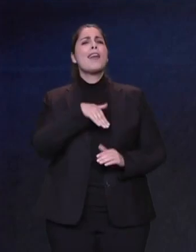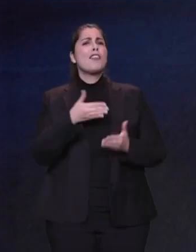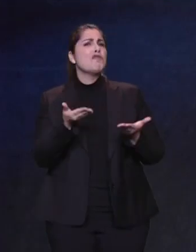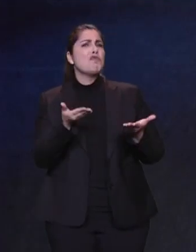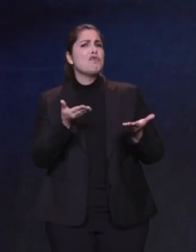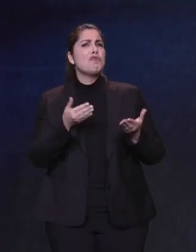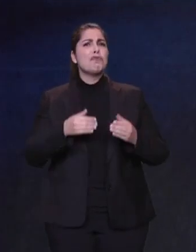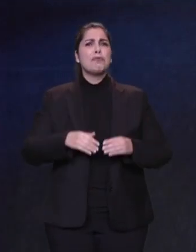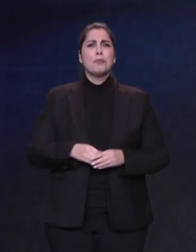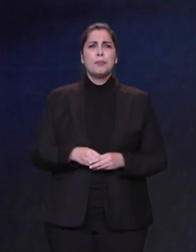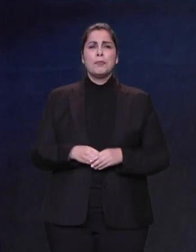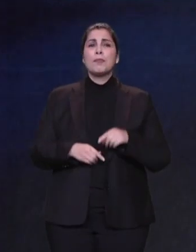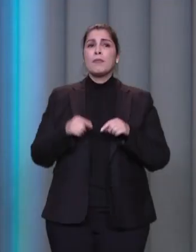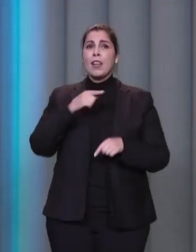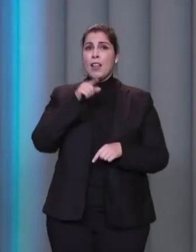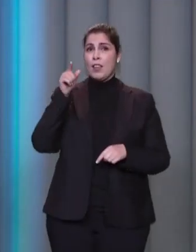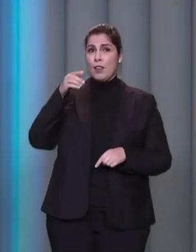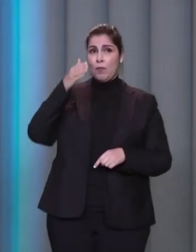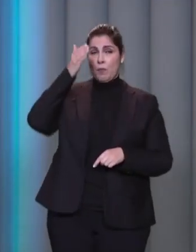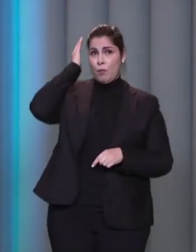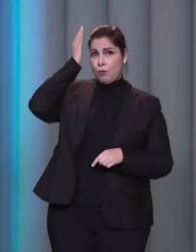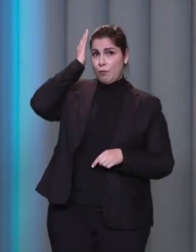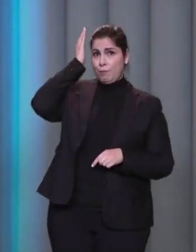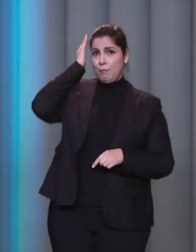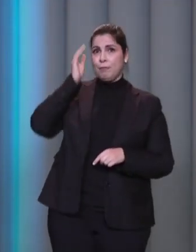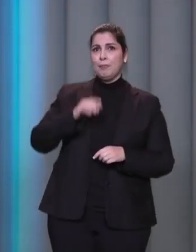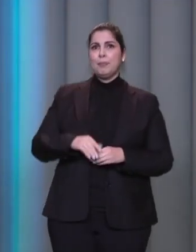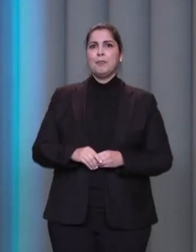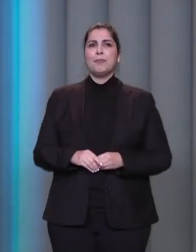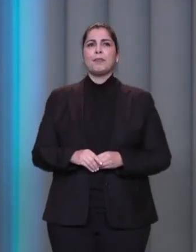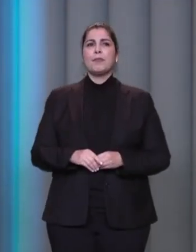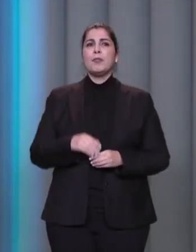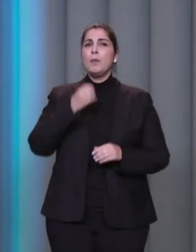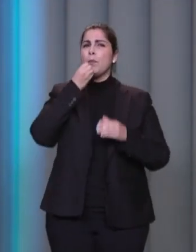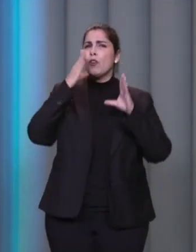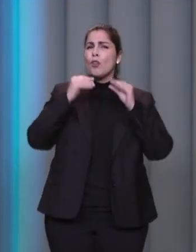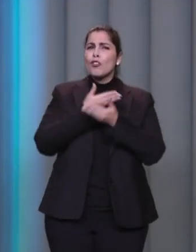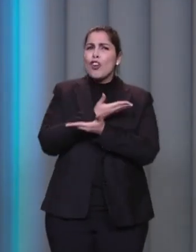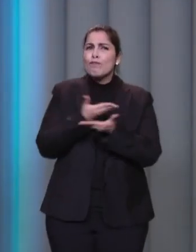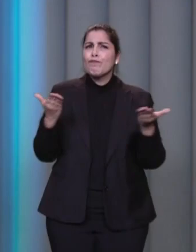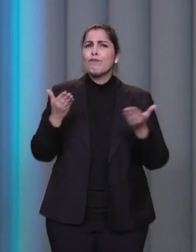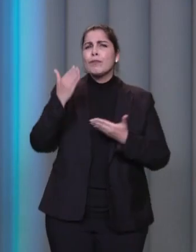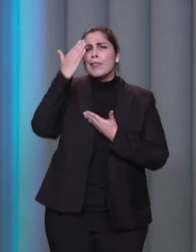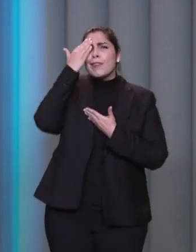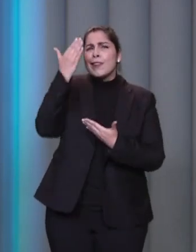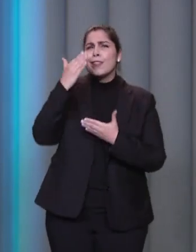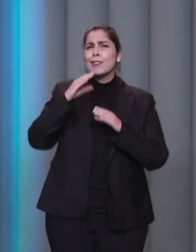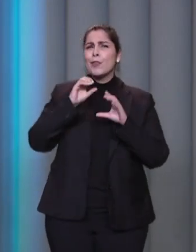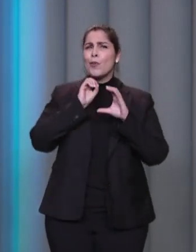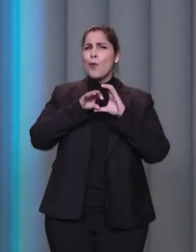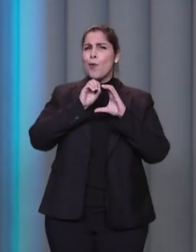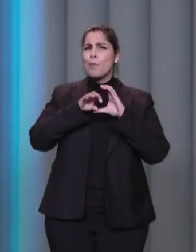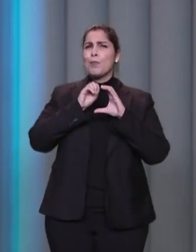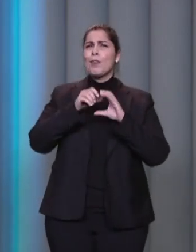Rodrigo Neves. Em primeiro lugar, uma boa noite a todos. Boa noite. Queria agradecer muito à Rede Globo, à Ana Paula e ao...